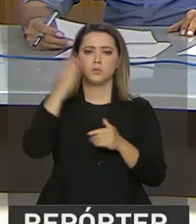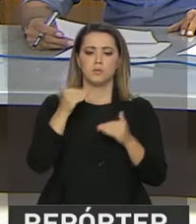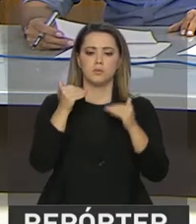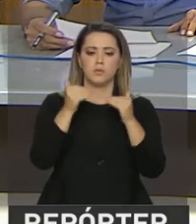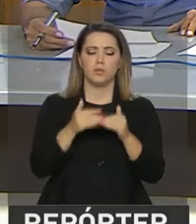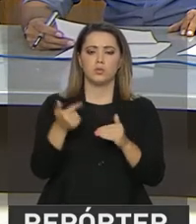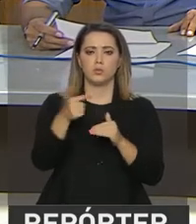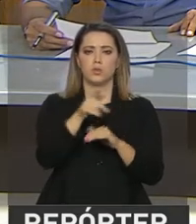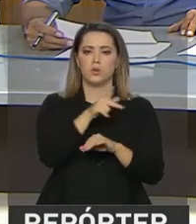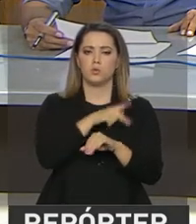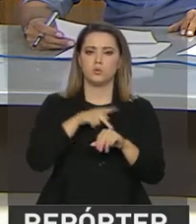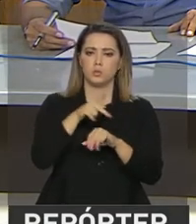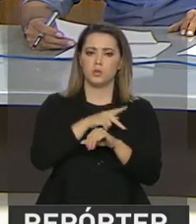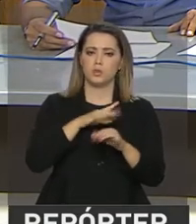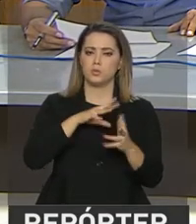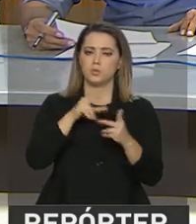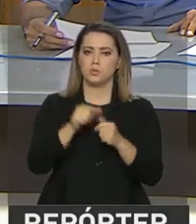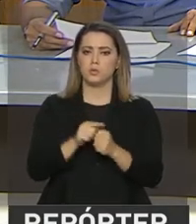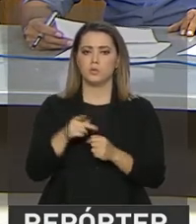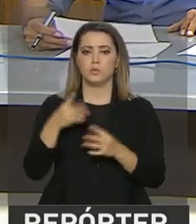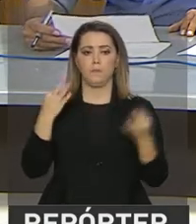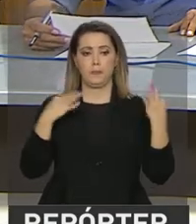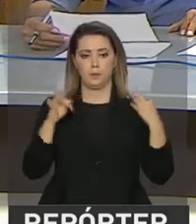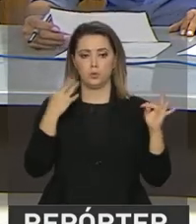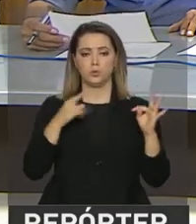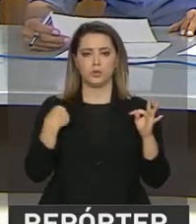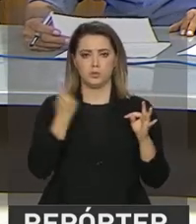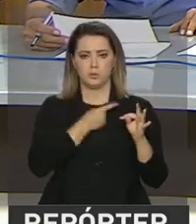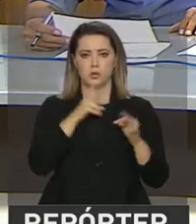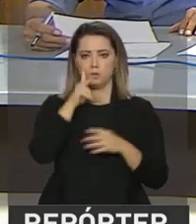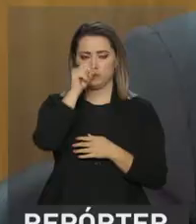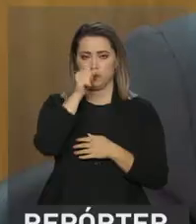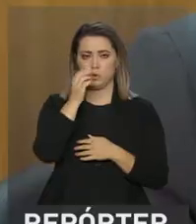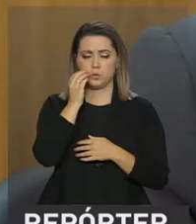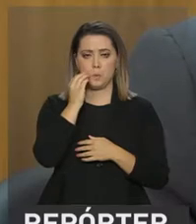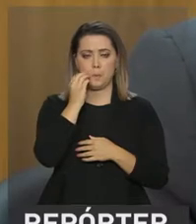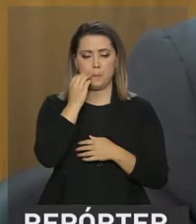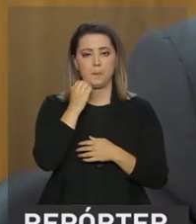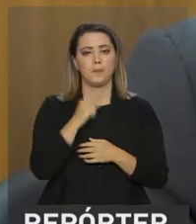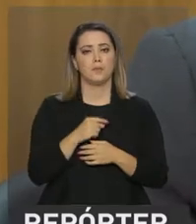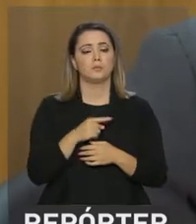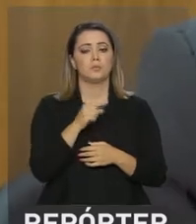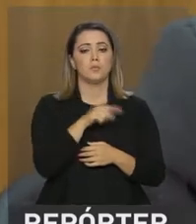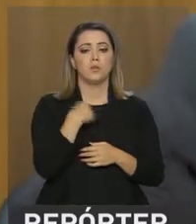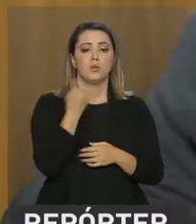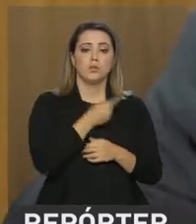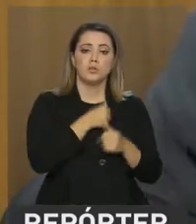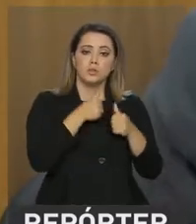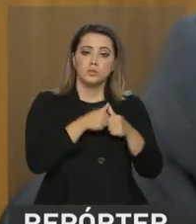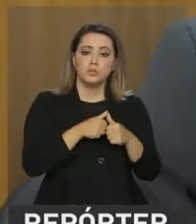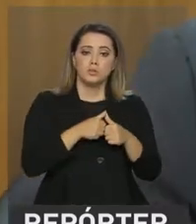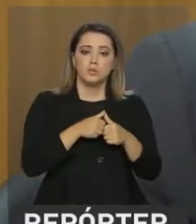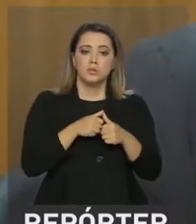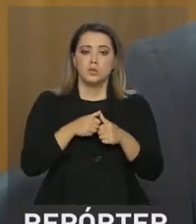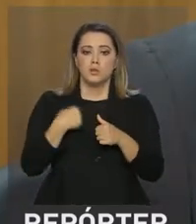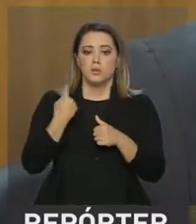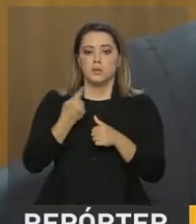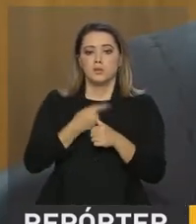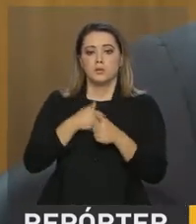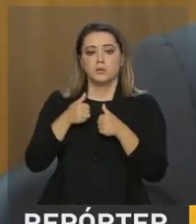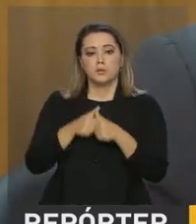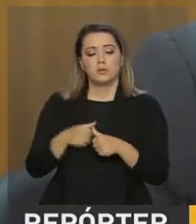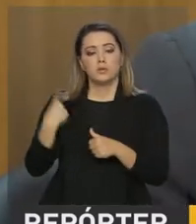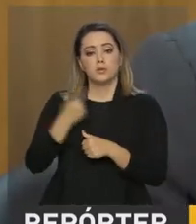do mundo somos fortes quando a santa teresa nós somos o país com maior potencial de turismo entre todos os países do mundo recentemente